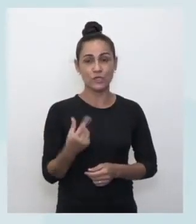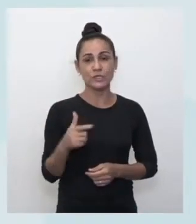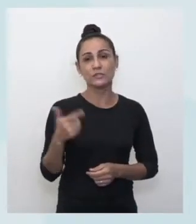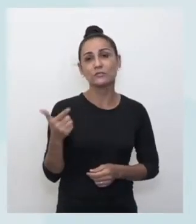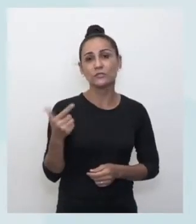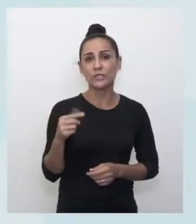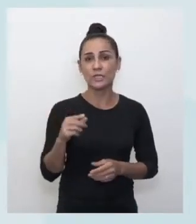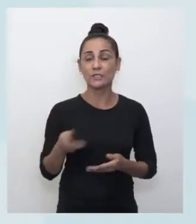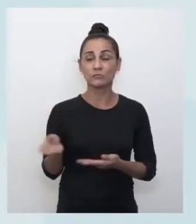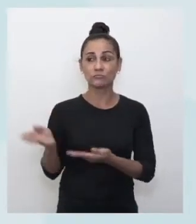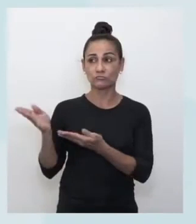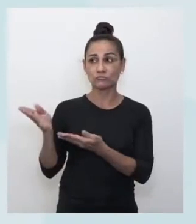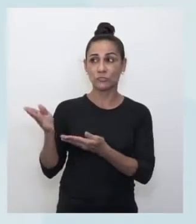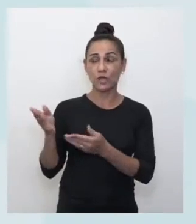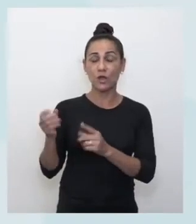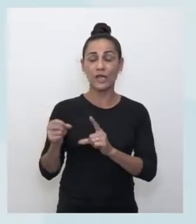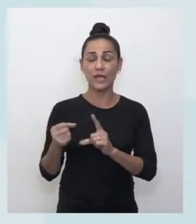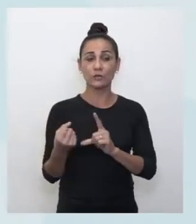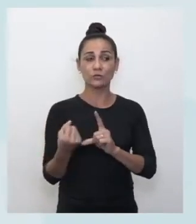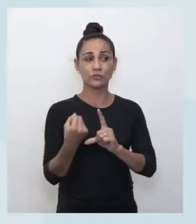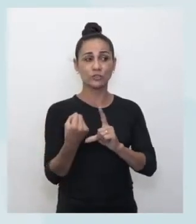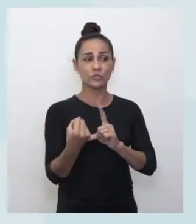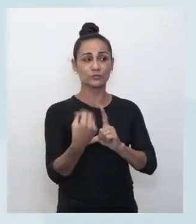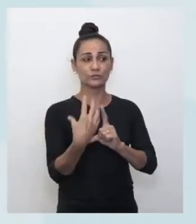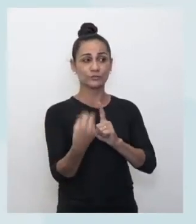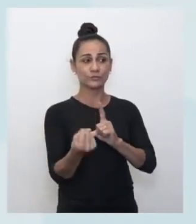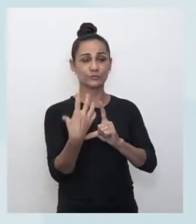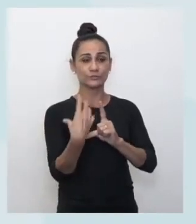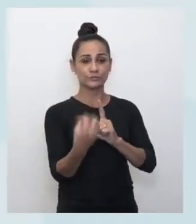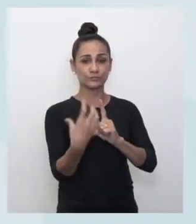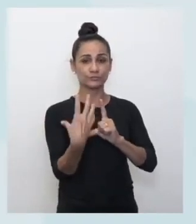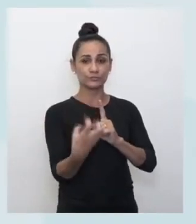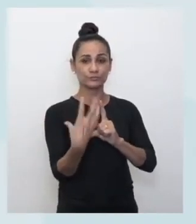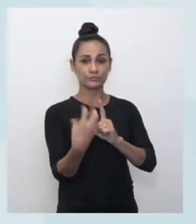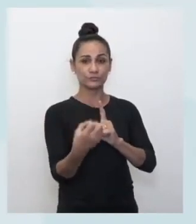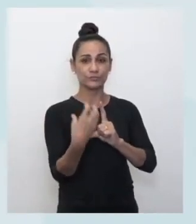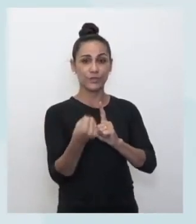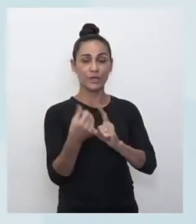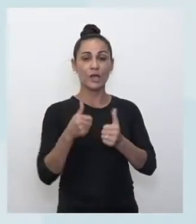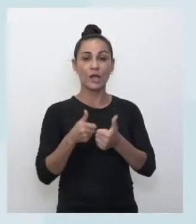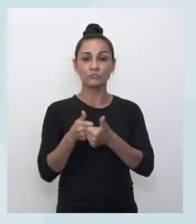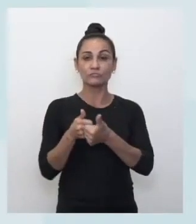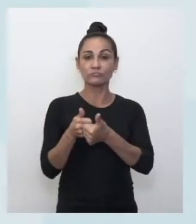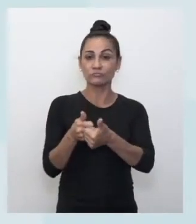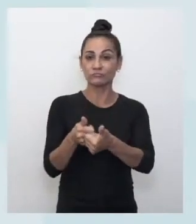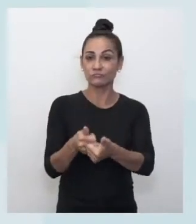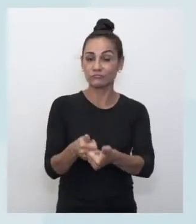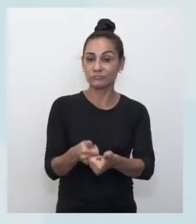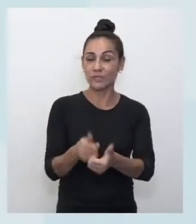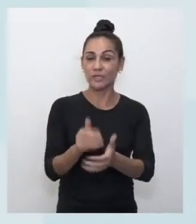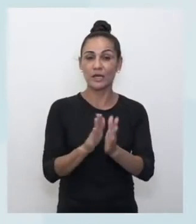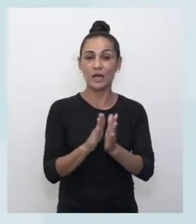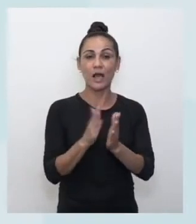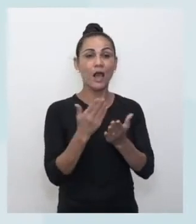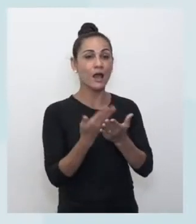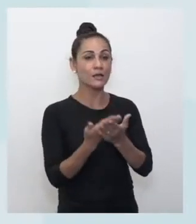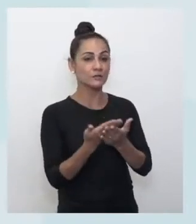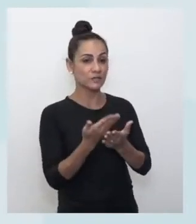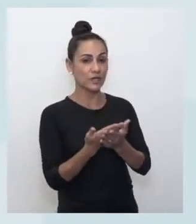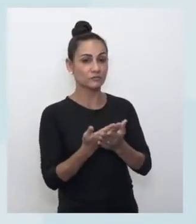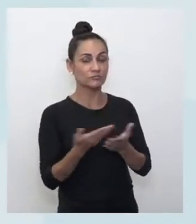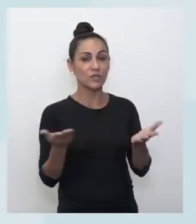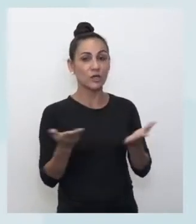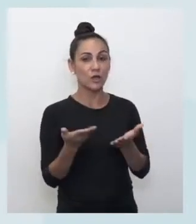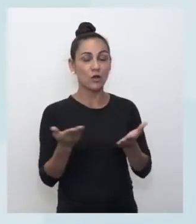na tela para você. Você pode baixar em PDF, acompanhando as aulas enquanto você não tem o caderno físico. E a lição de hoje